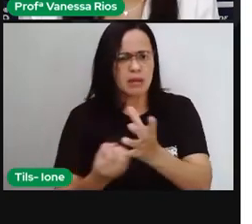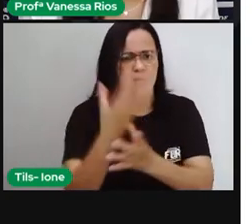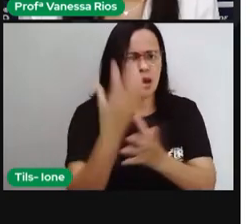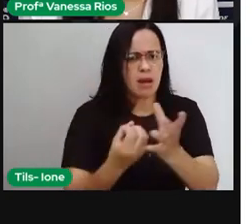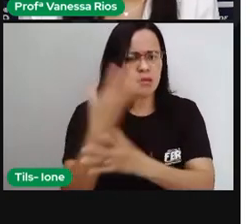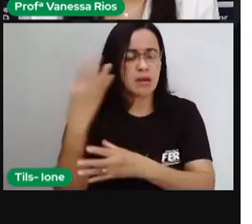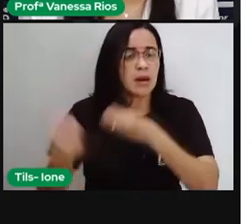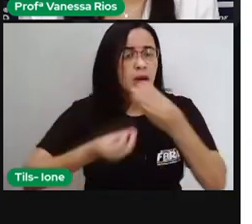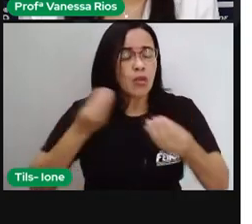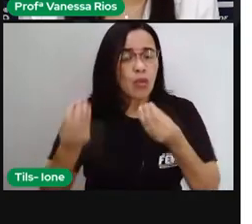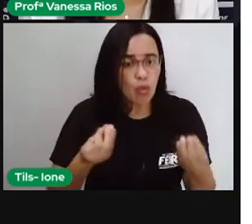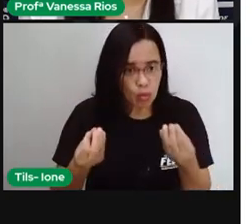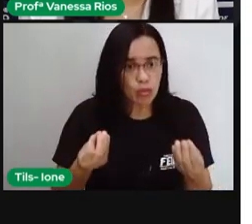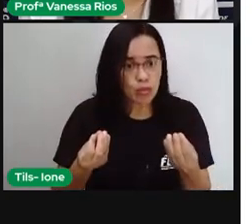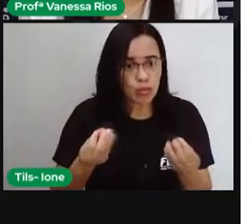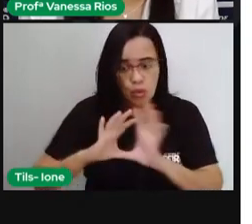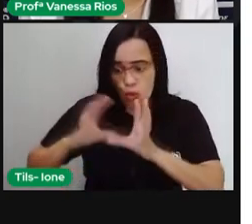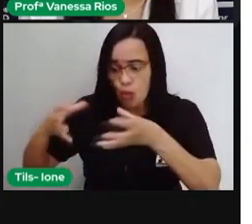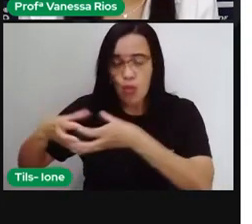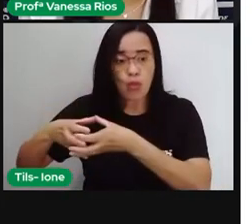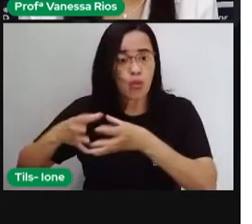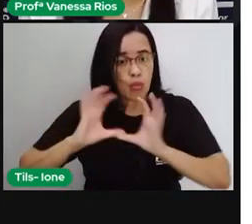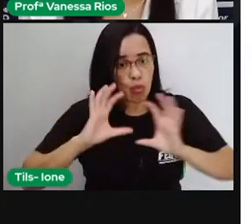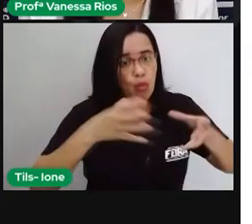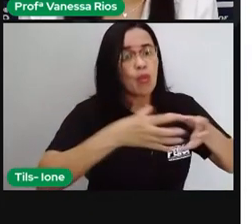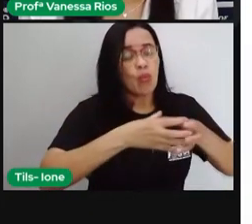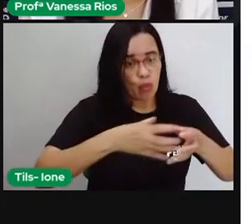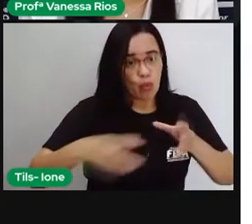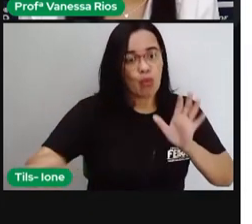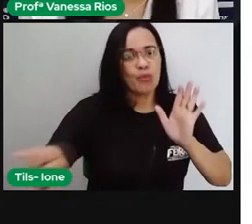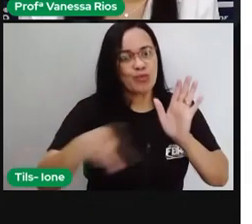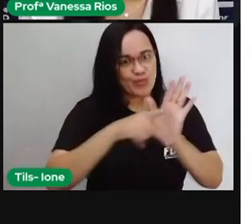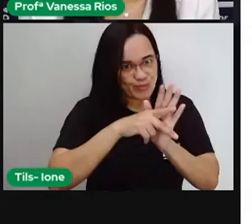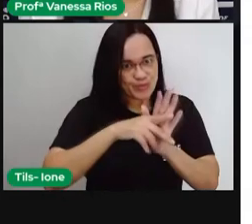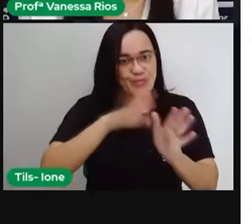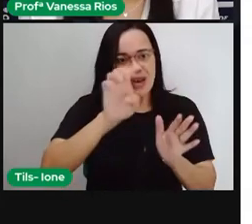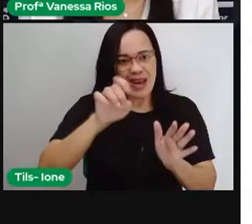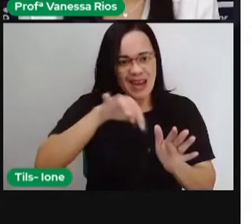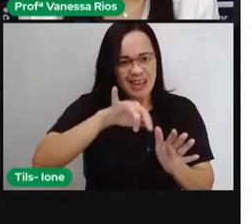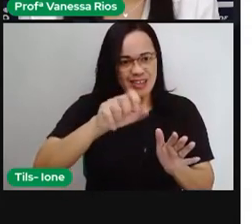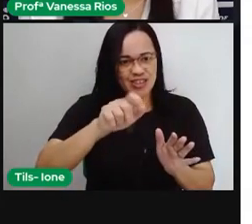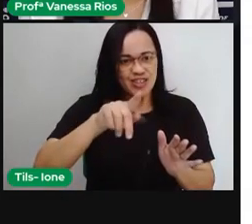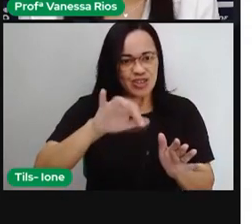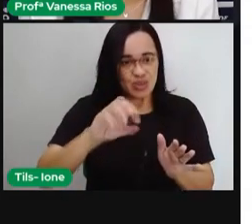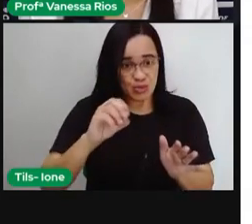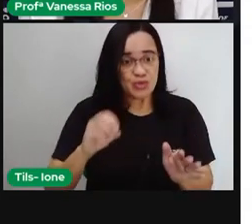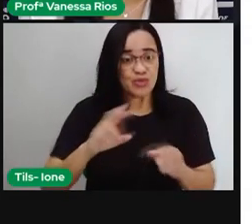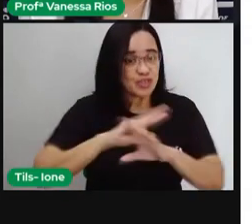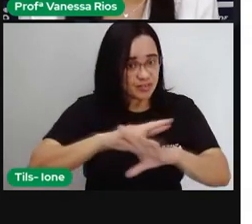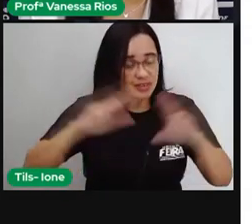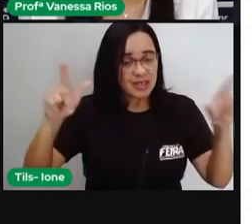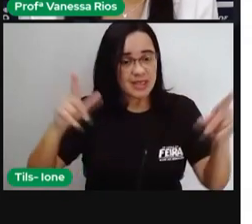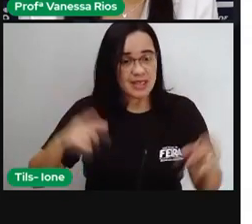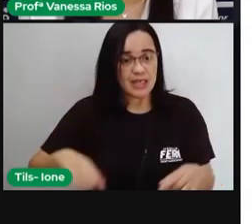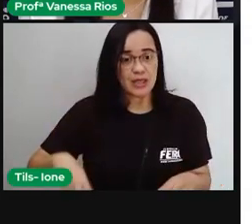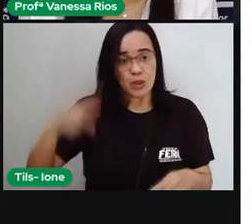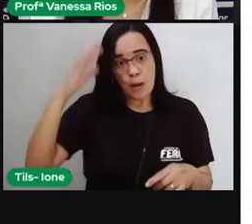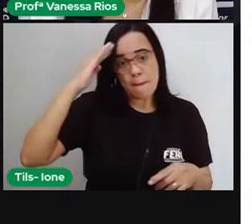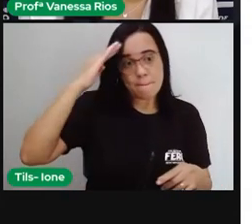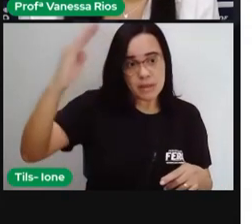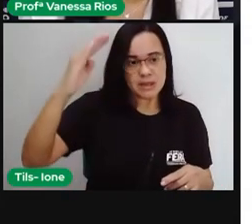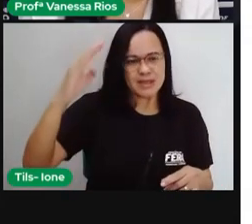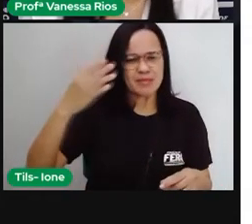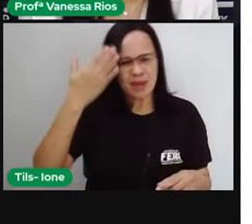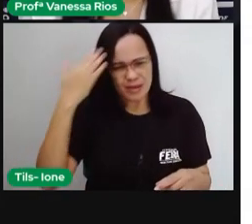étnicos diferentes, e aí a gente tem como principais os indígenas, os